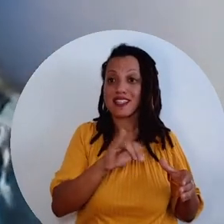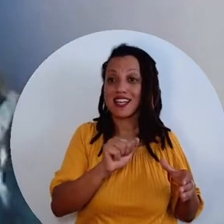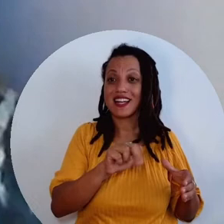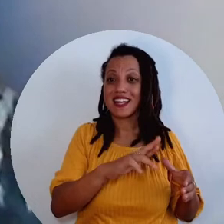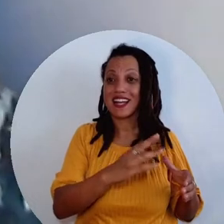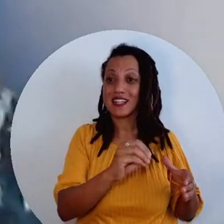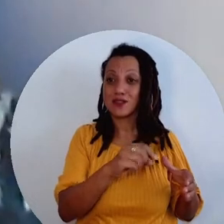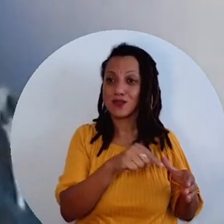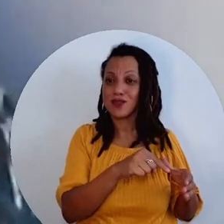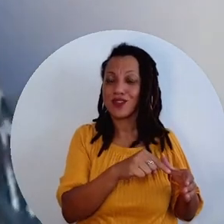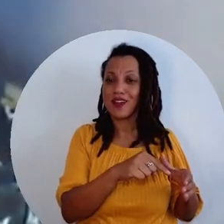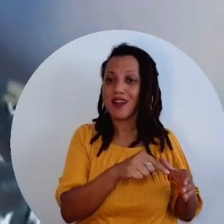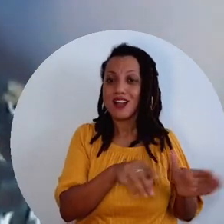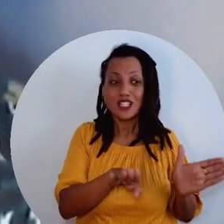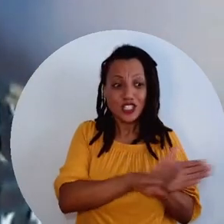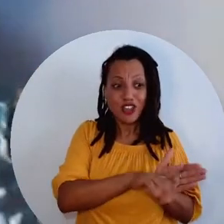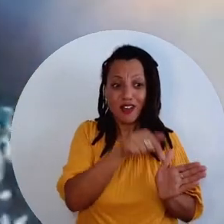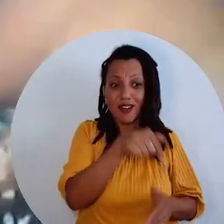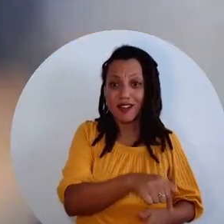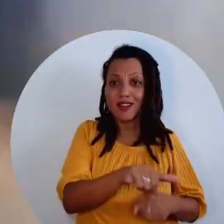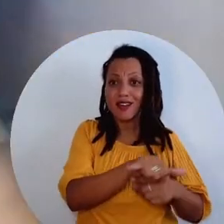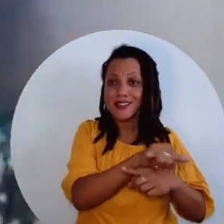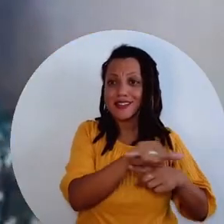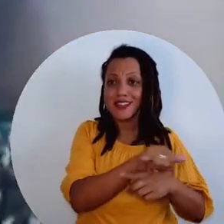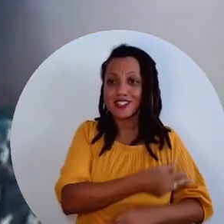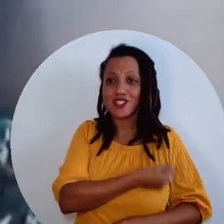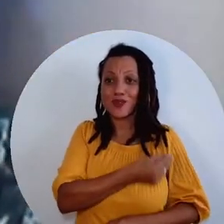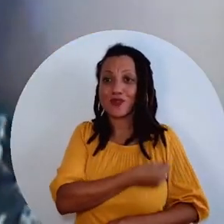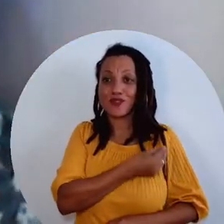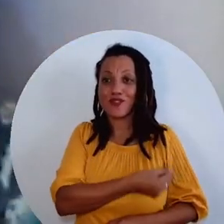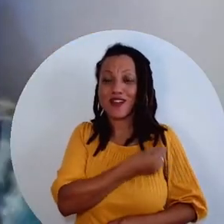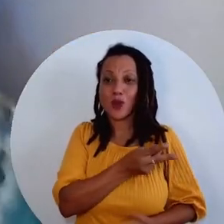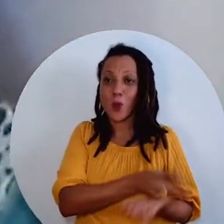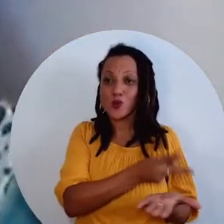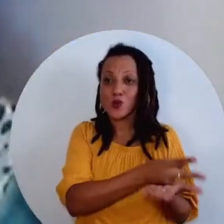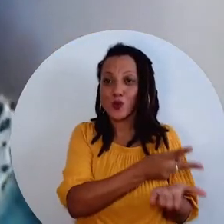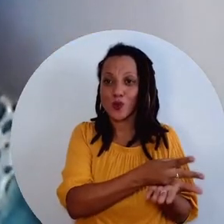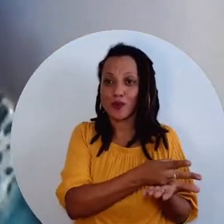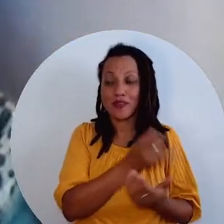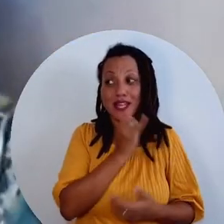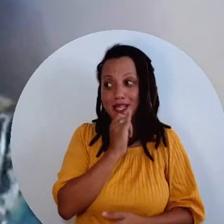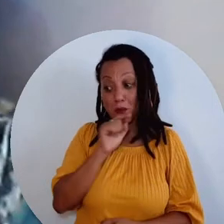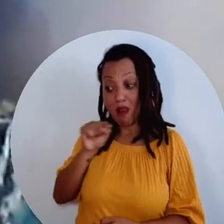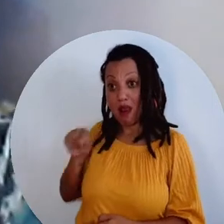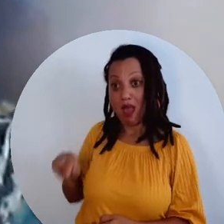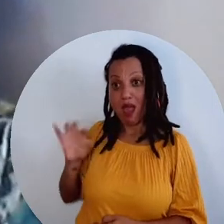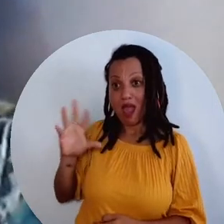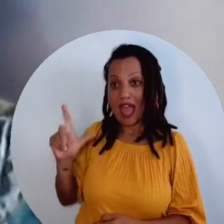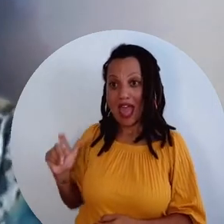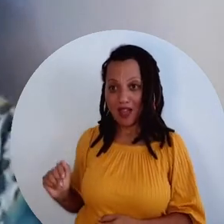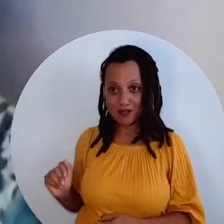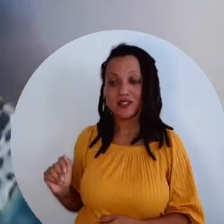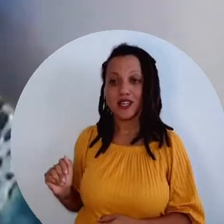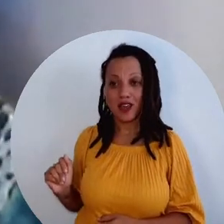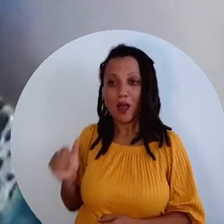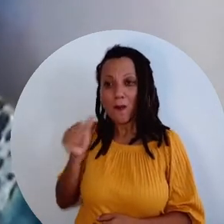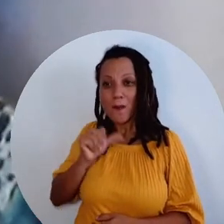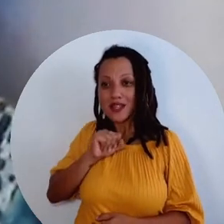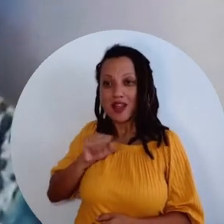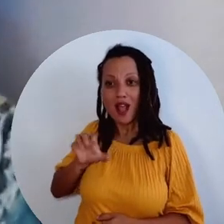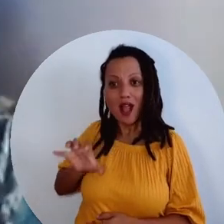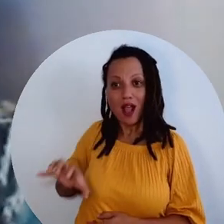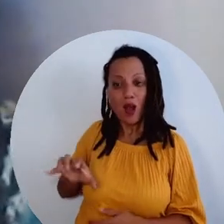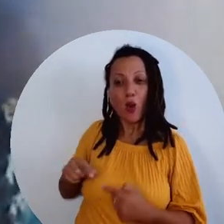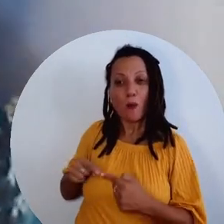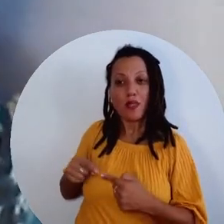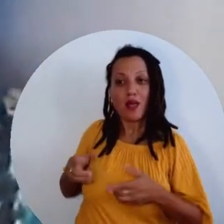uma estratégia de sobrevivência. Então, o que eu quero dizer é que se o matriarcado em África, ele era